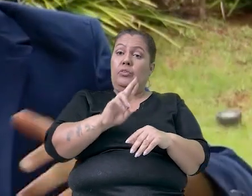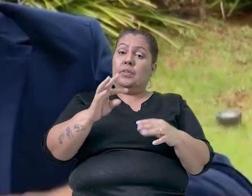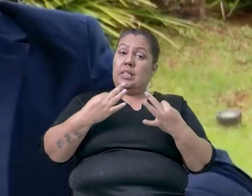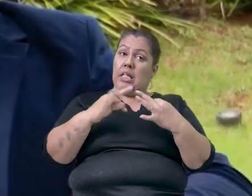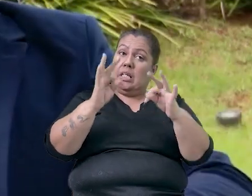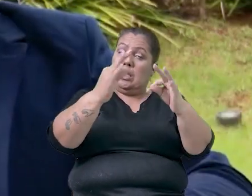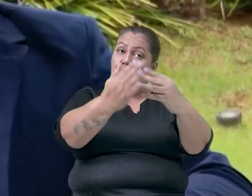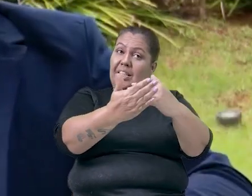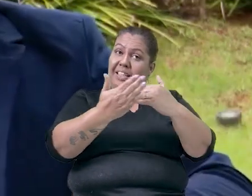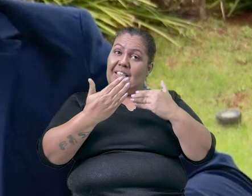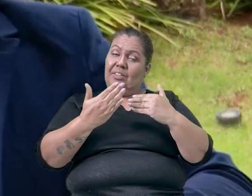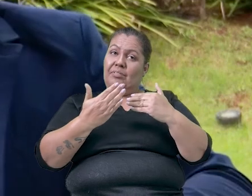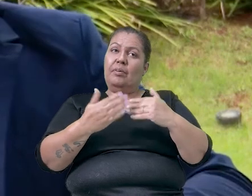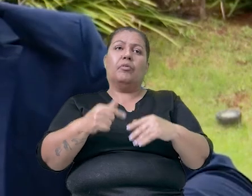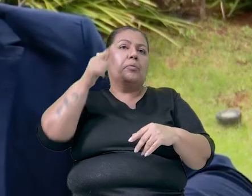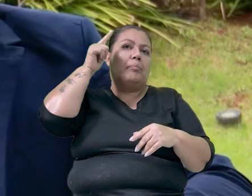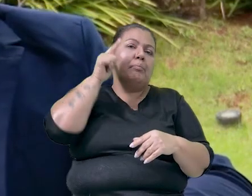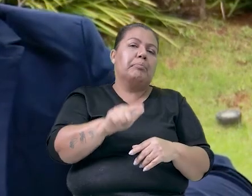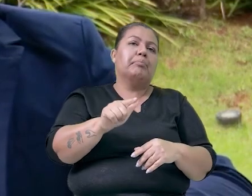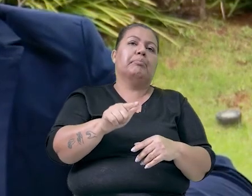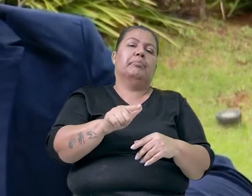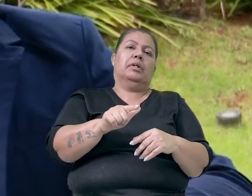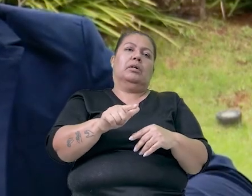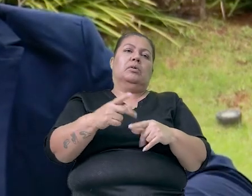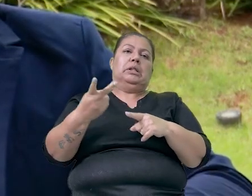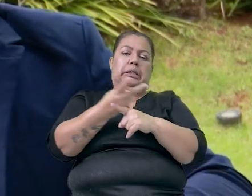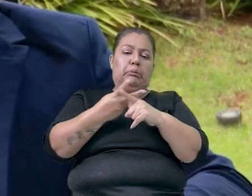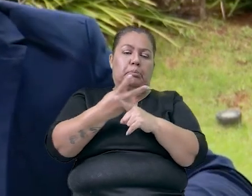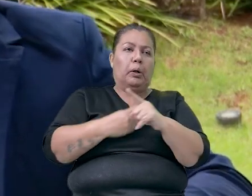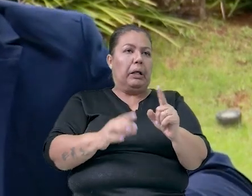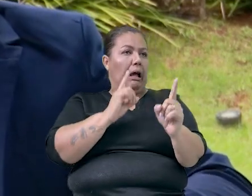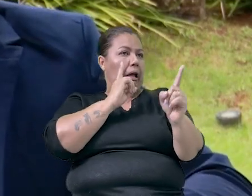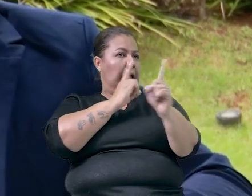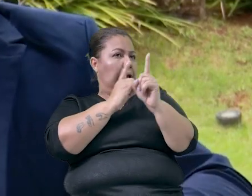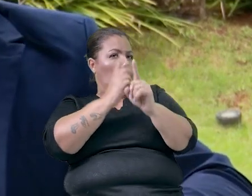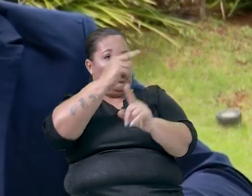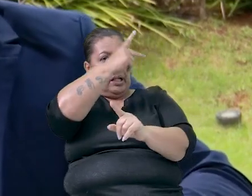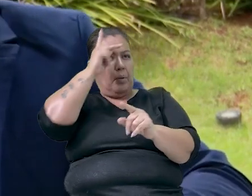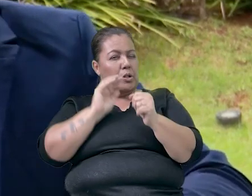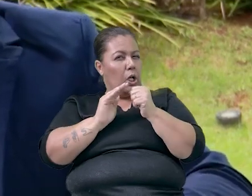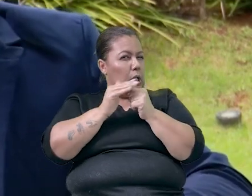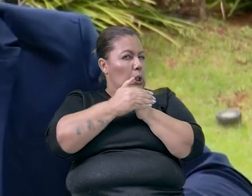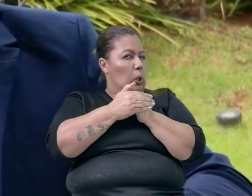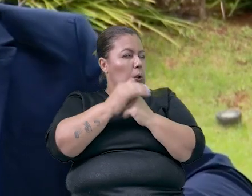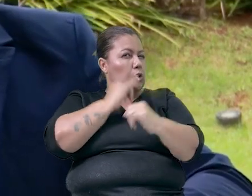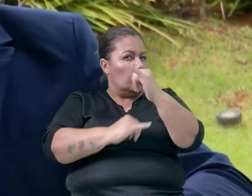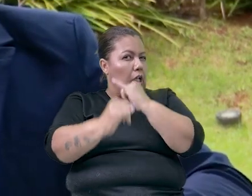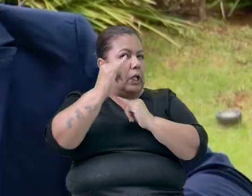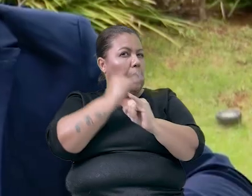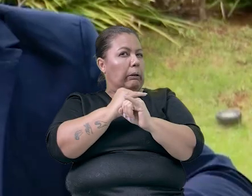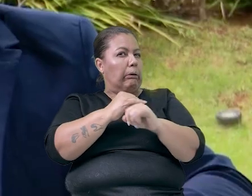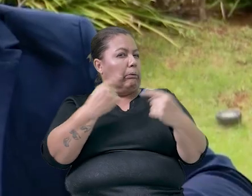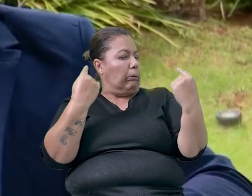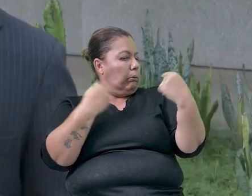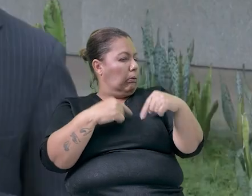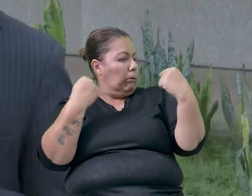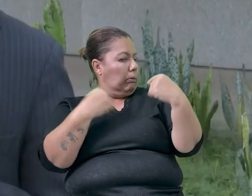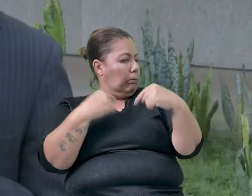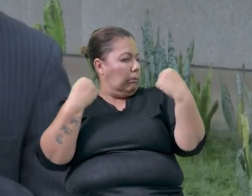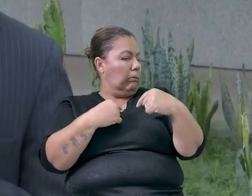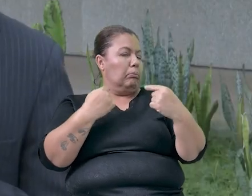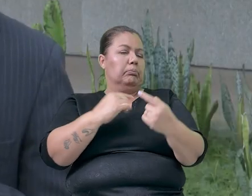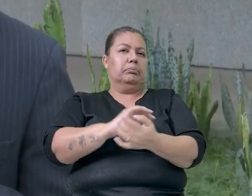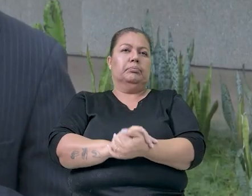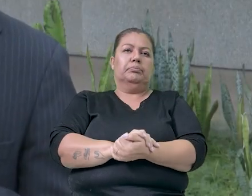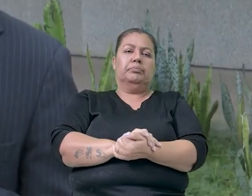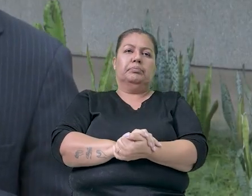favor também para conseguir ir atrás desses criminosos e investigar e comprovar essa autoria. Em